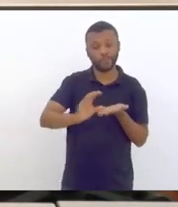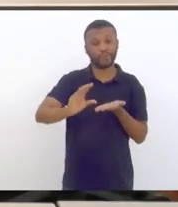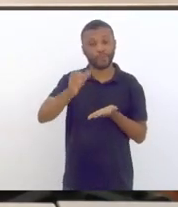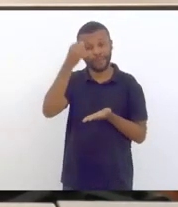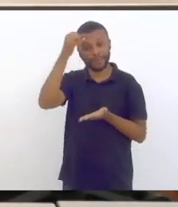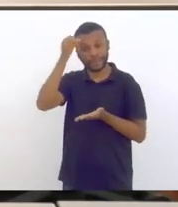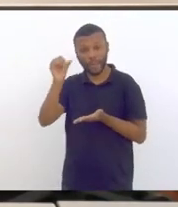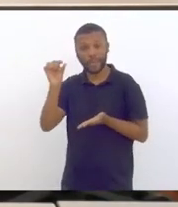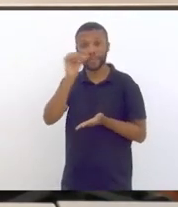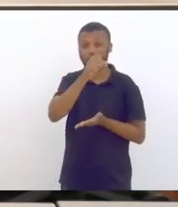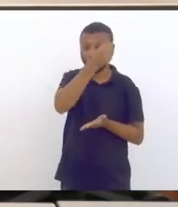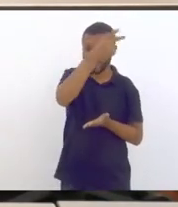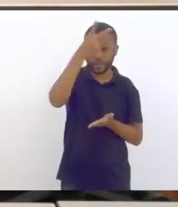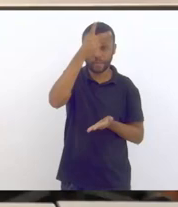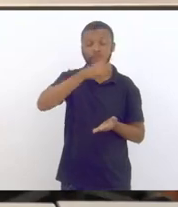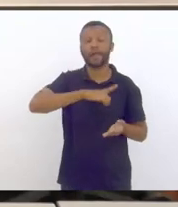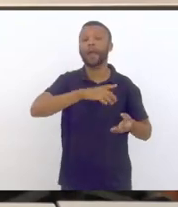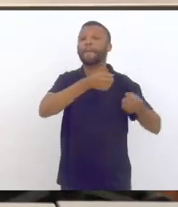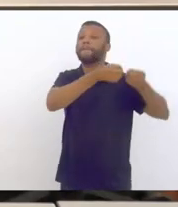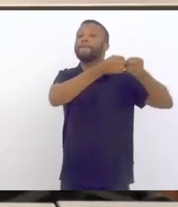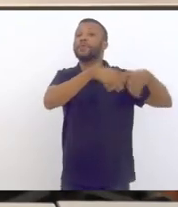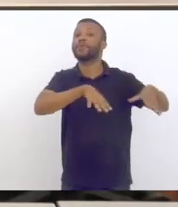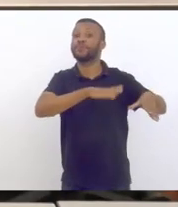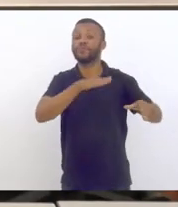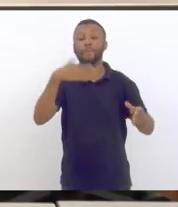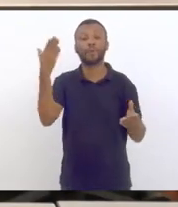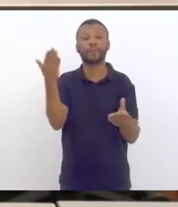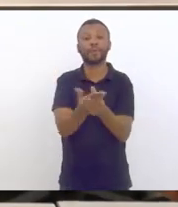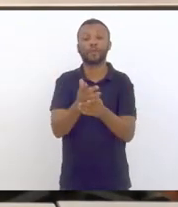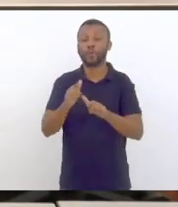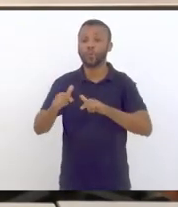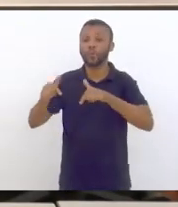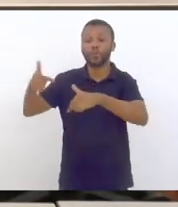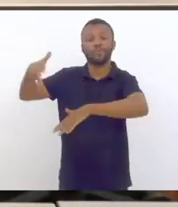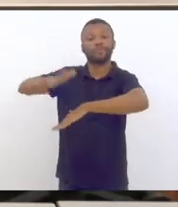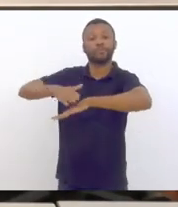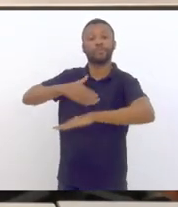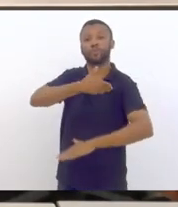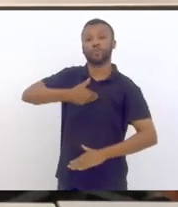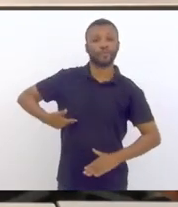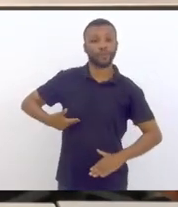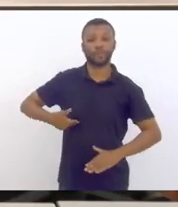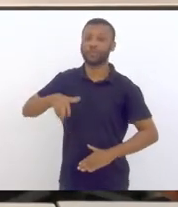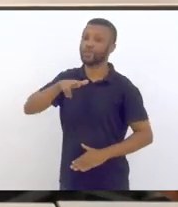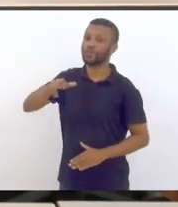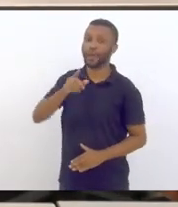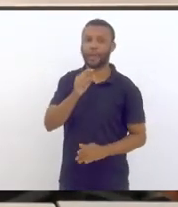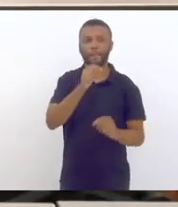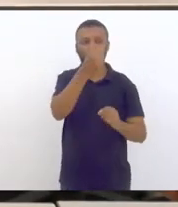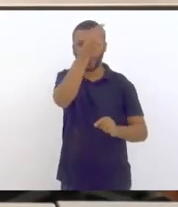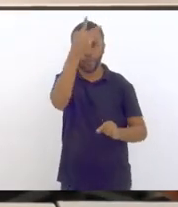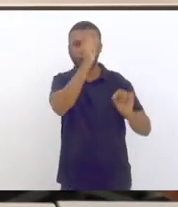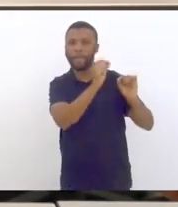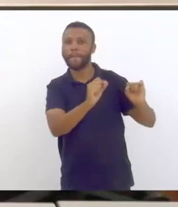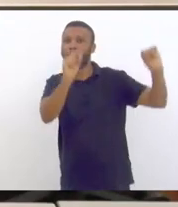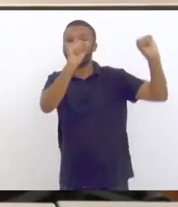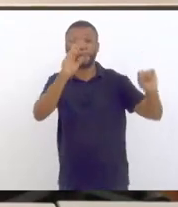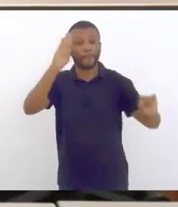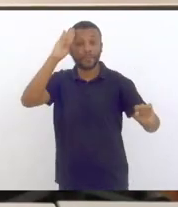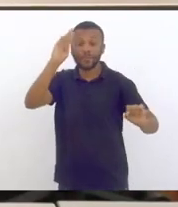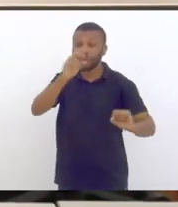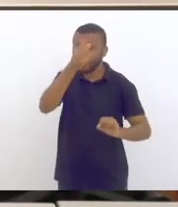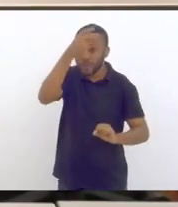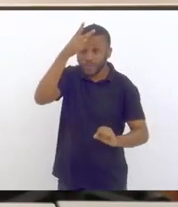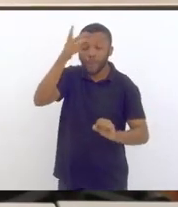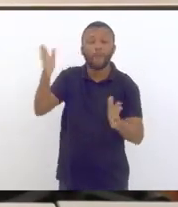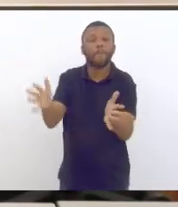prejuízo de uma ação que deveria ter sido tomada pelo governo do estado não por eles e os municípios principalmente os mais pobres